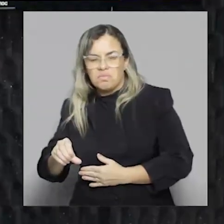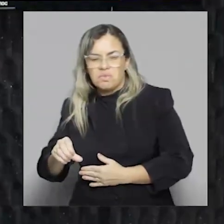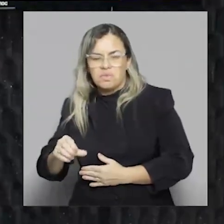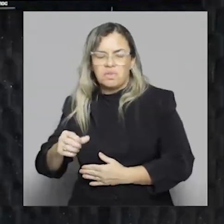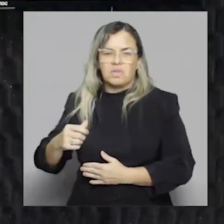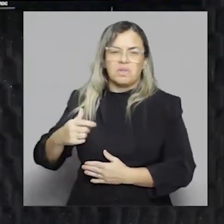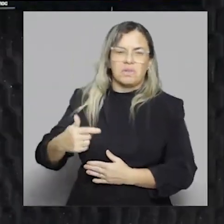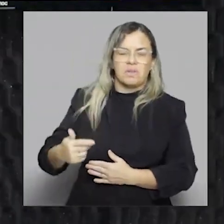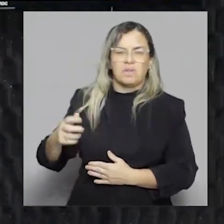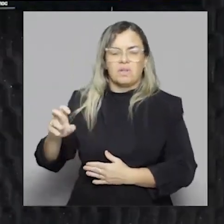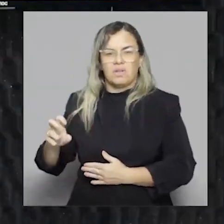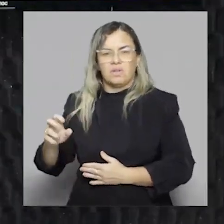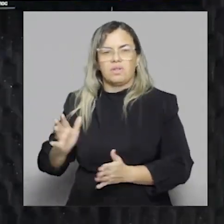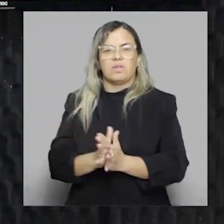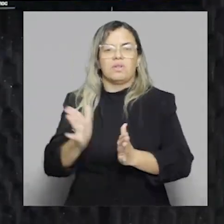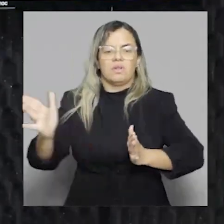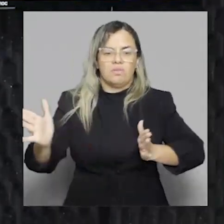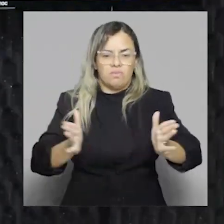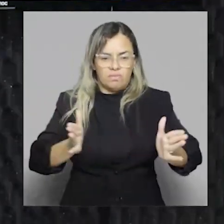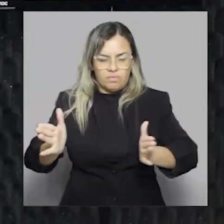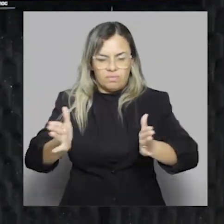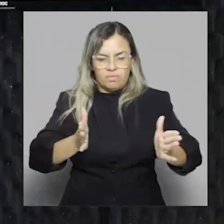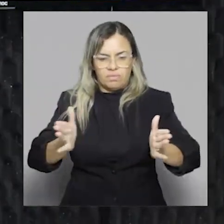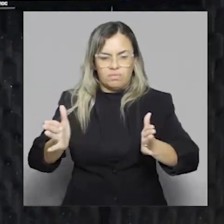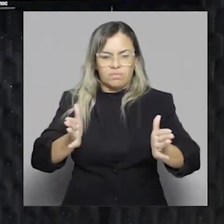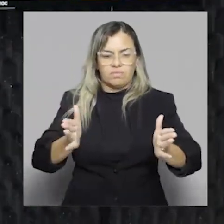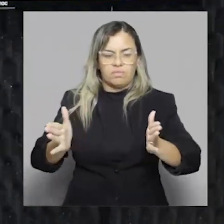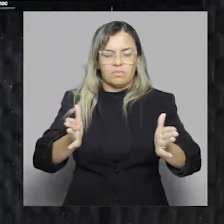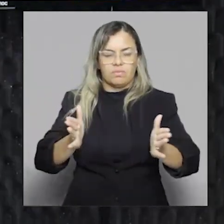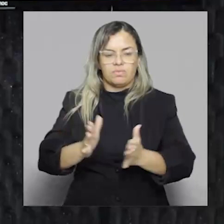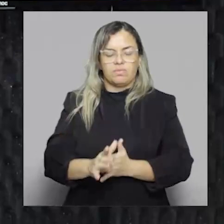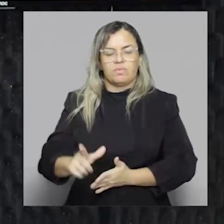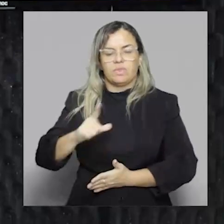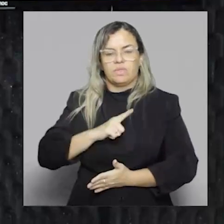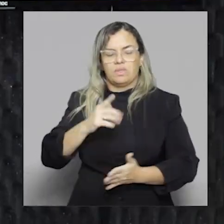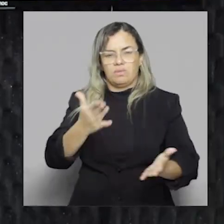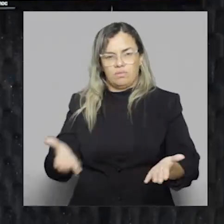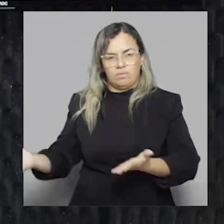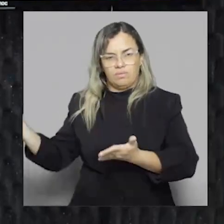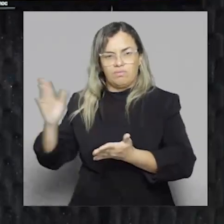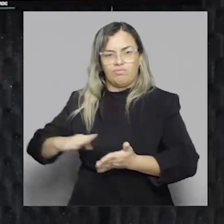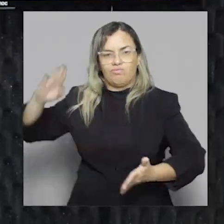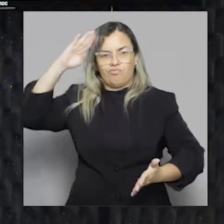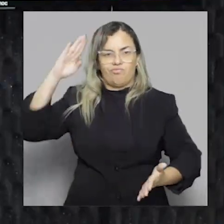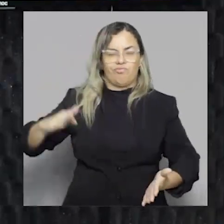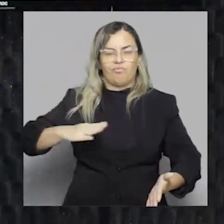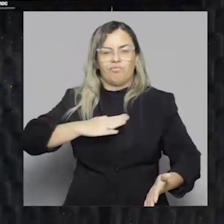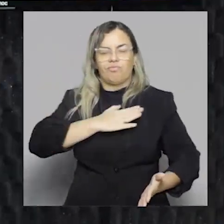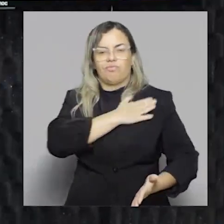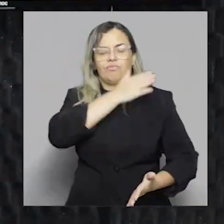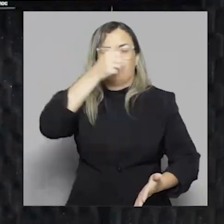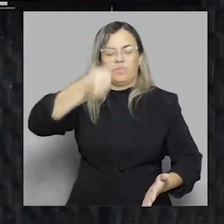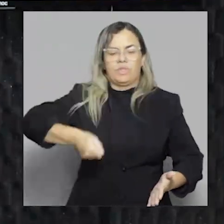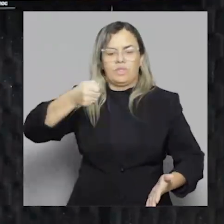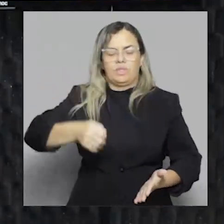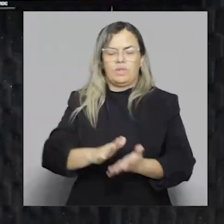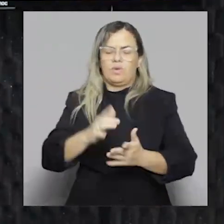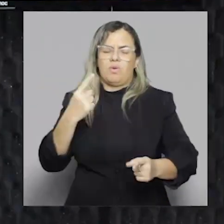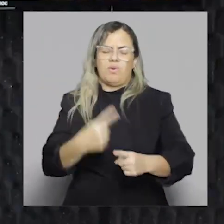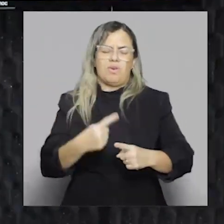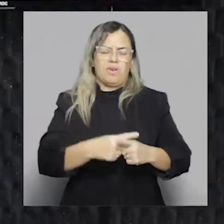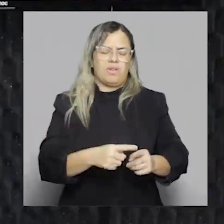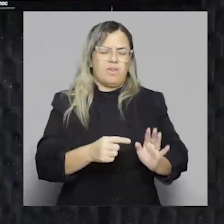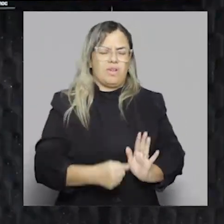75, então, nesse período, eu tenho o período da ditadura militar. Por que ele coloca uma cédula de